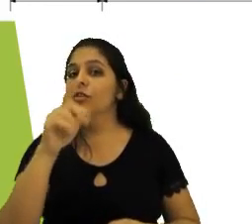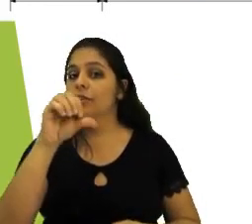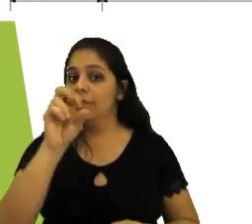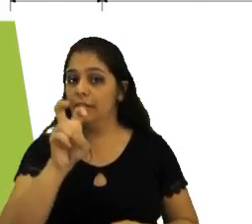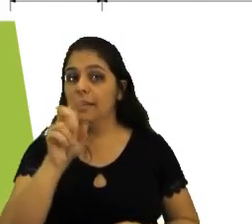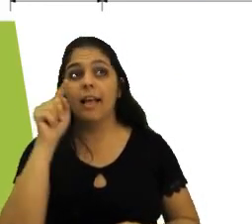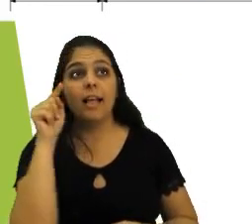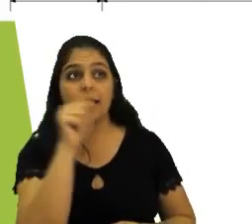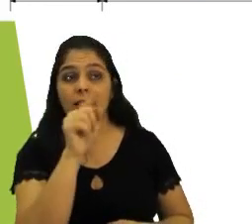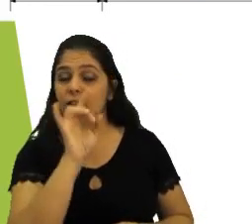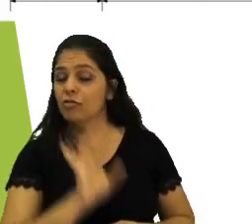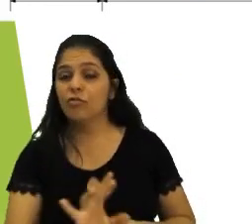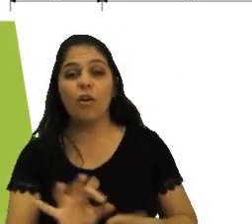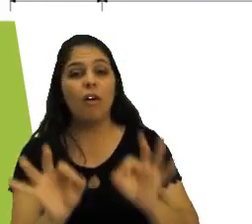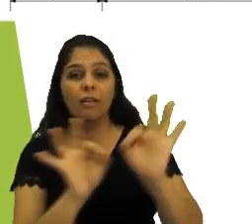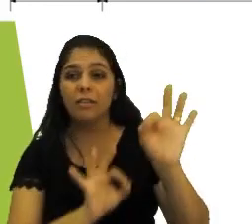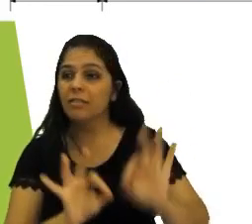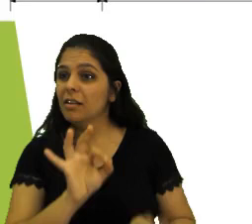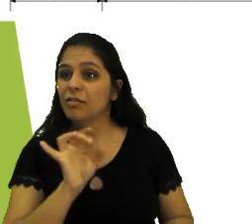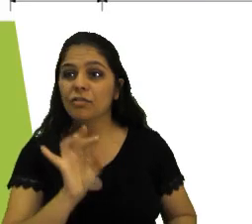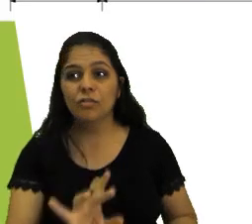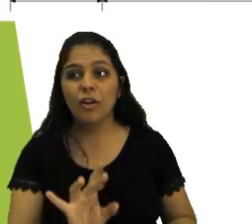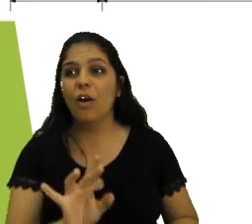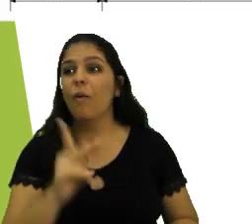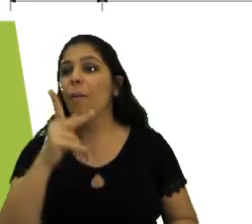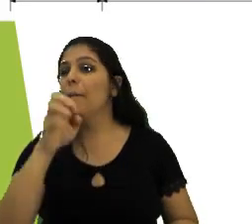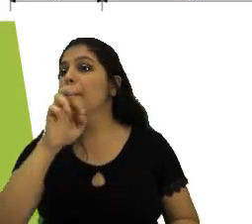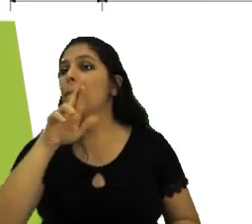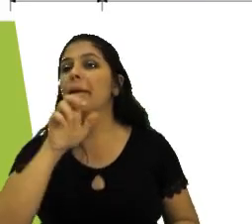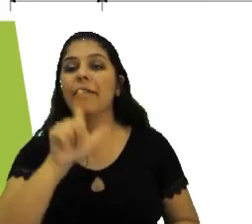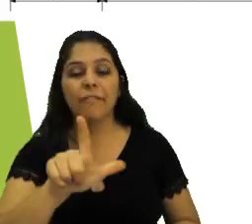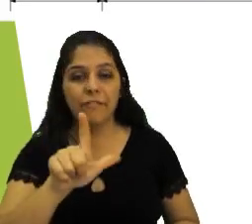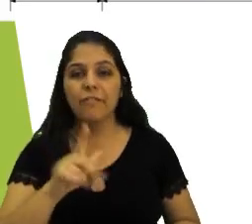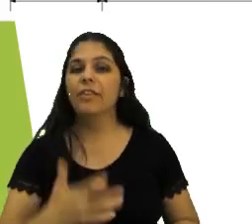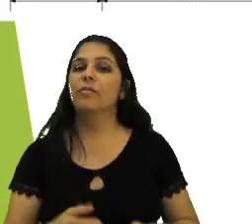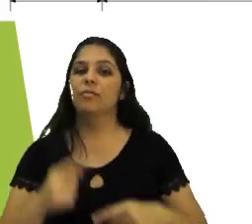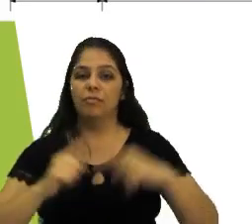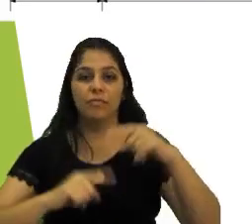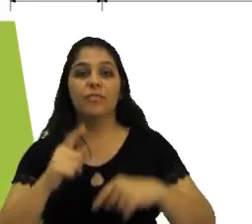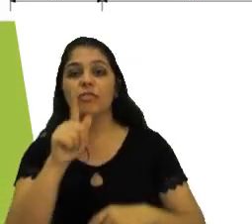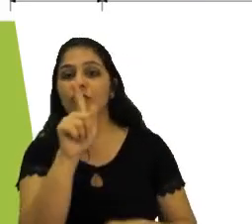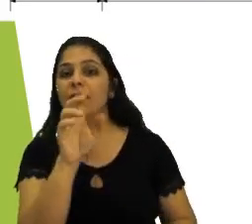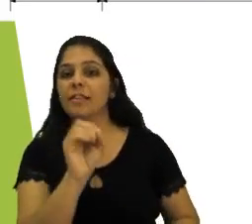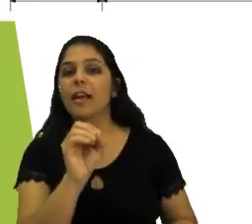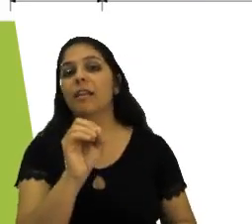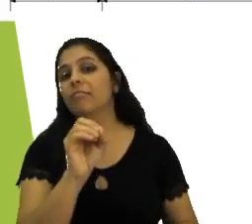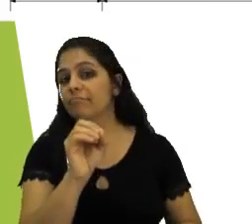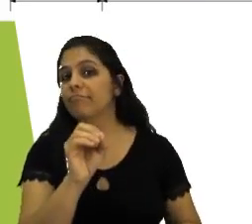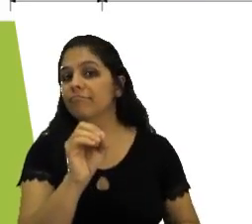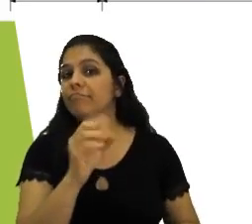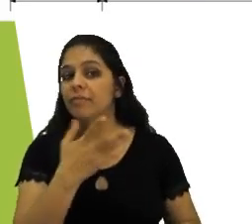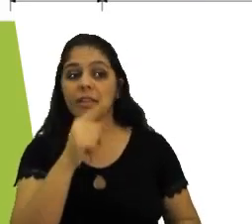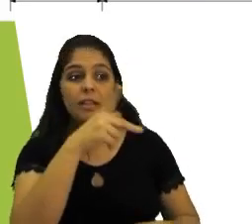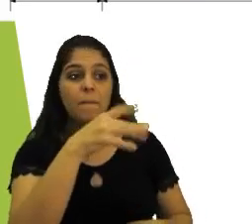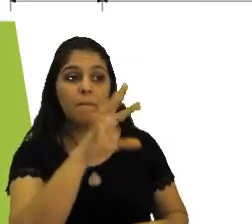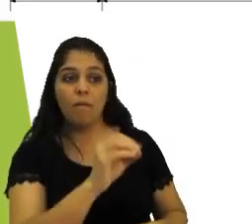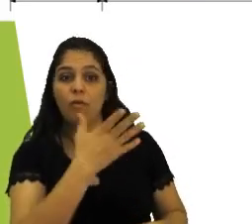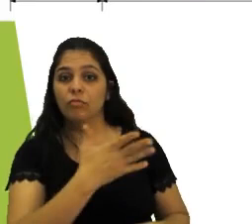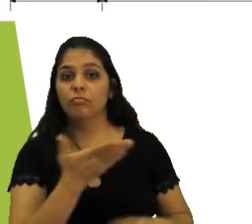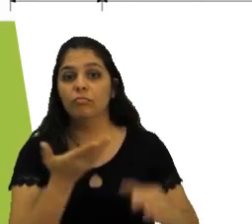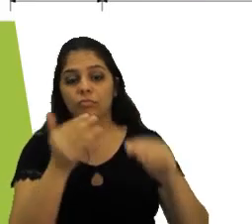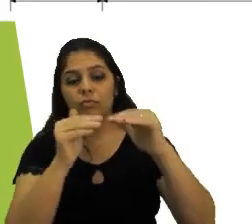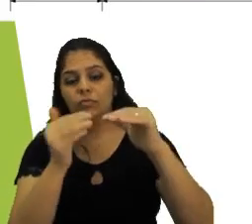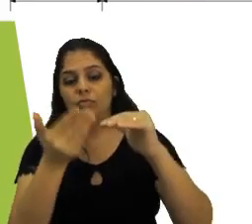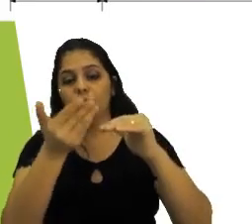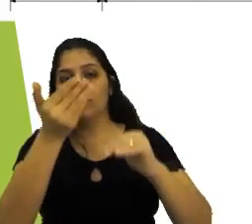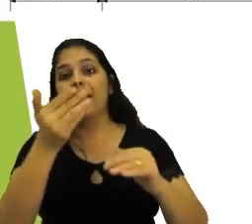vou definir só o perfil da peça. Então, eu tenho x0, z0 aqui, né? Nesse ponto. Eu subo até o 34 aqui,